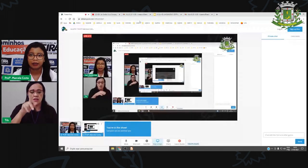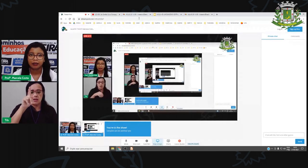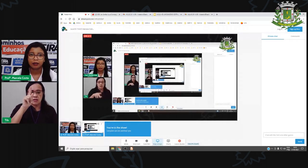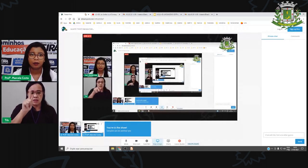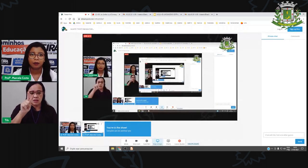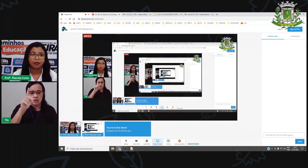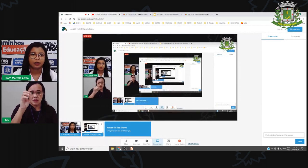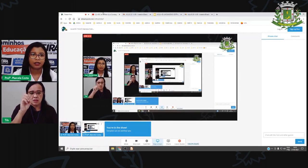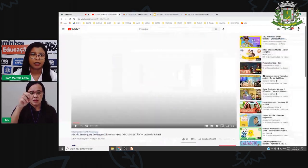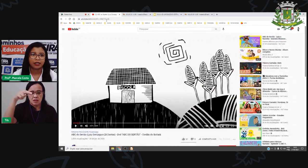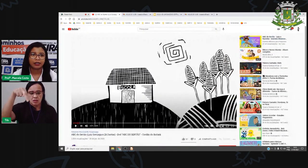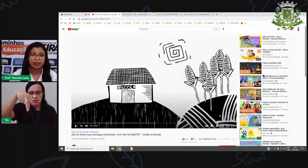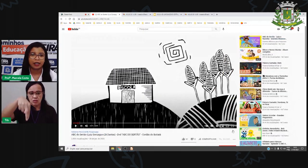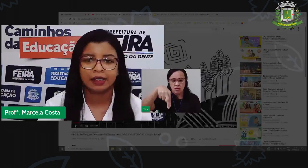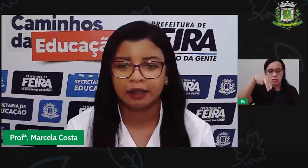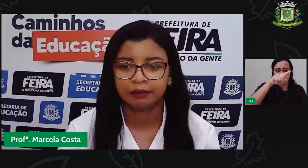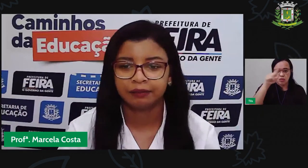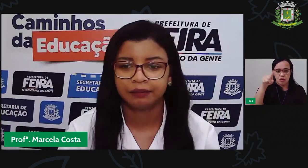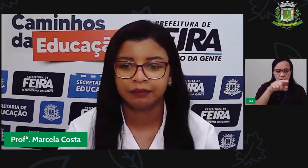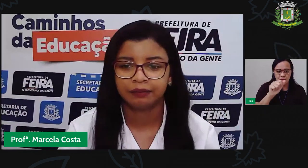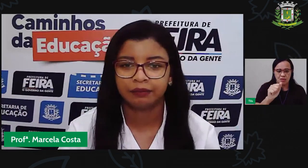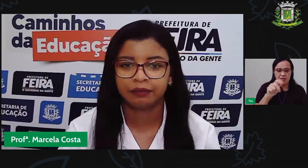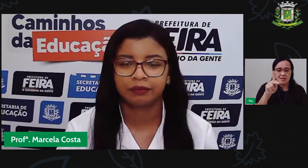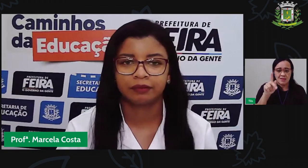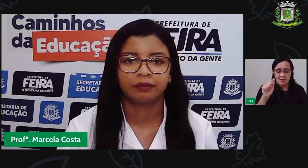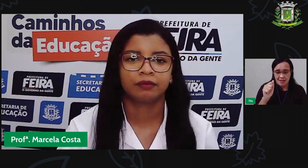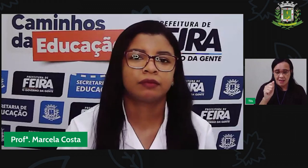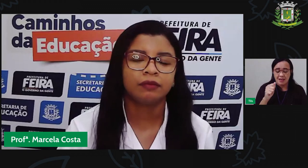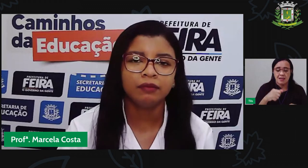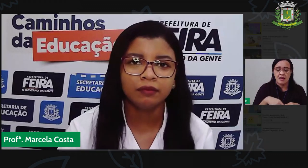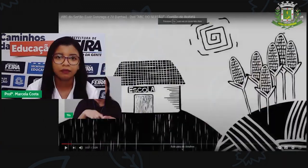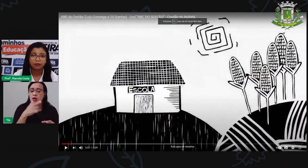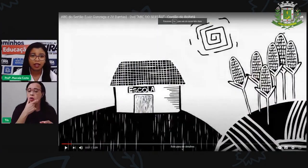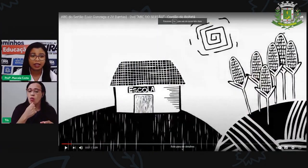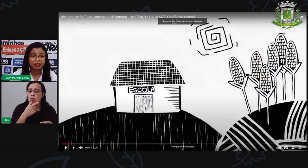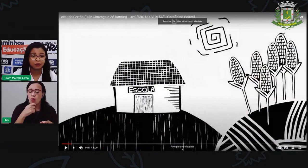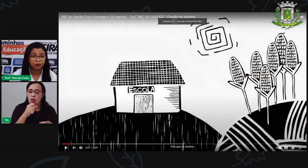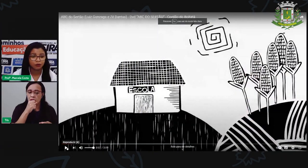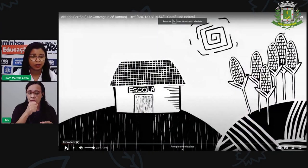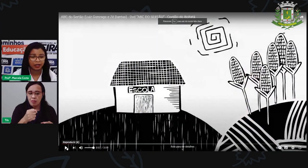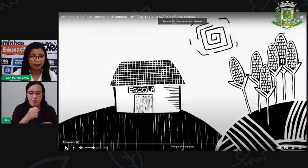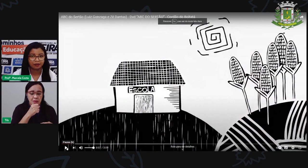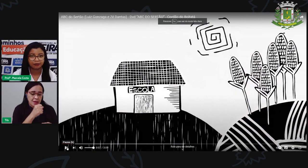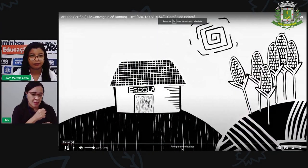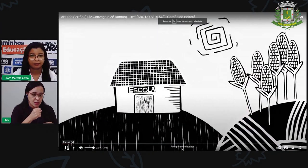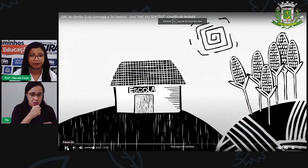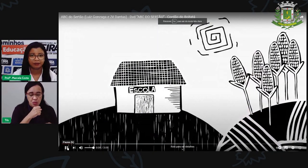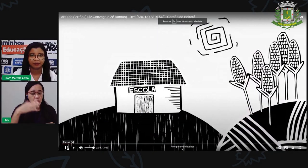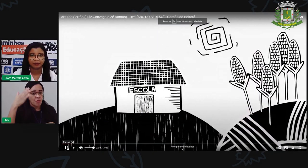pra vocês essa... Essa música.